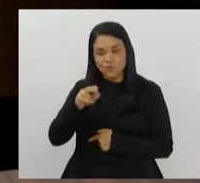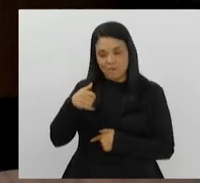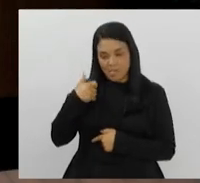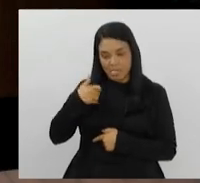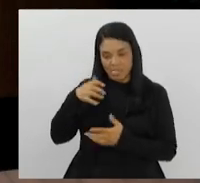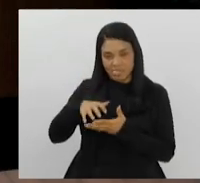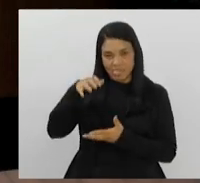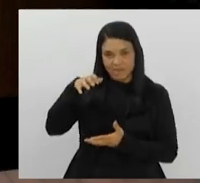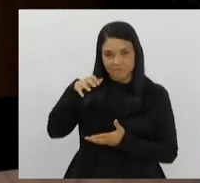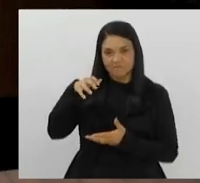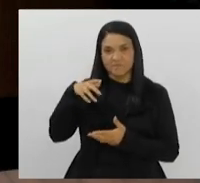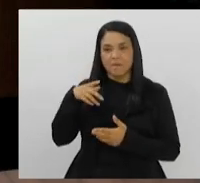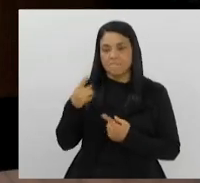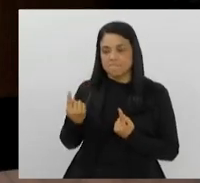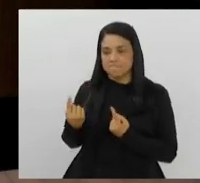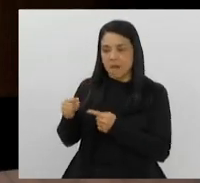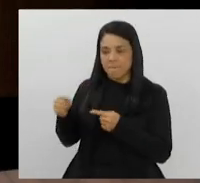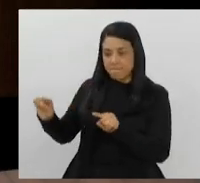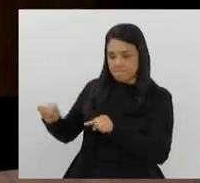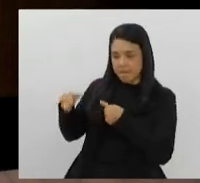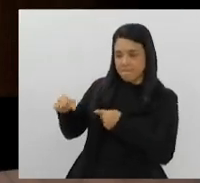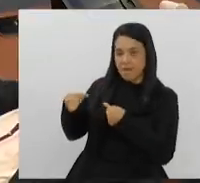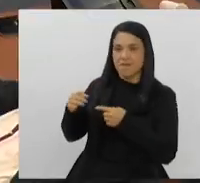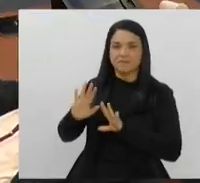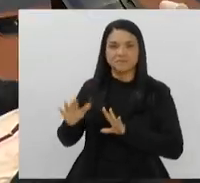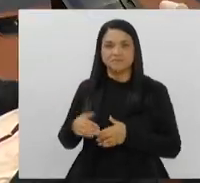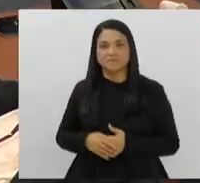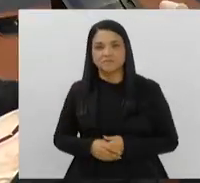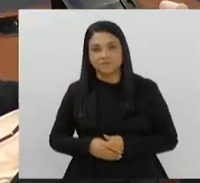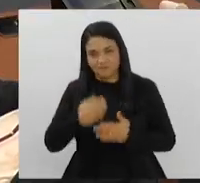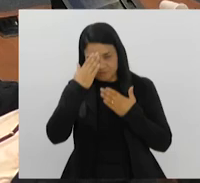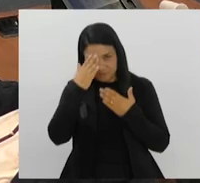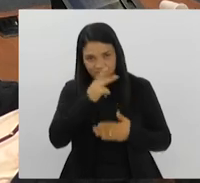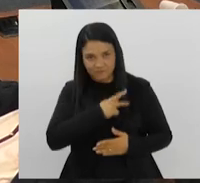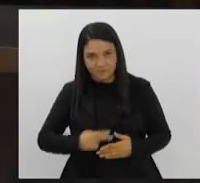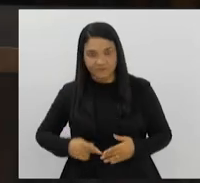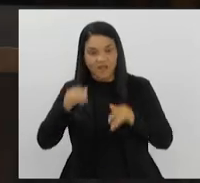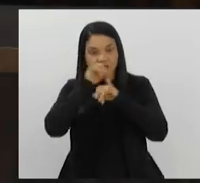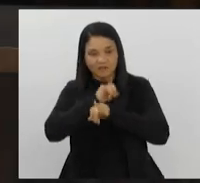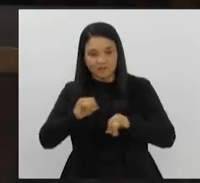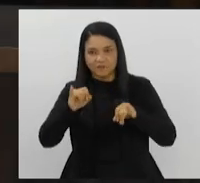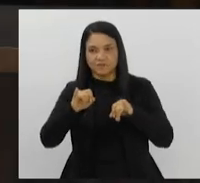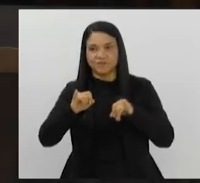um pilhando o outro. Muito obrigado, senhor. Anuncio.